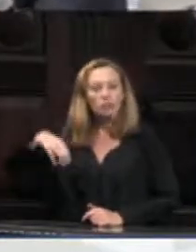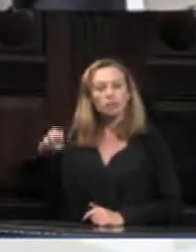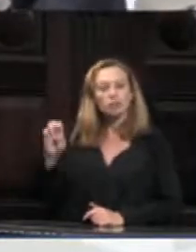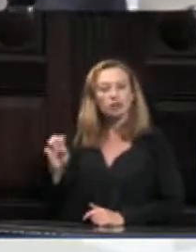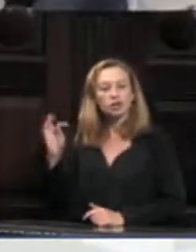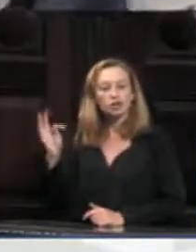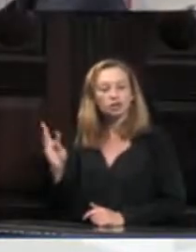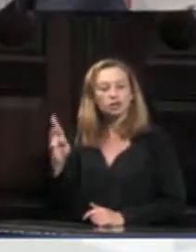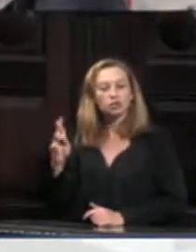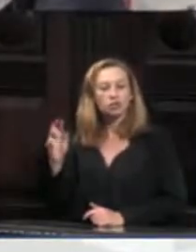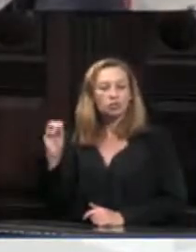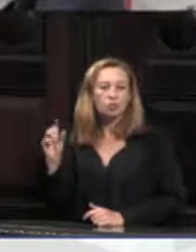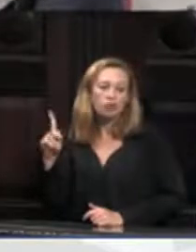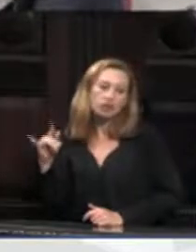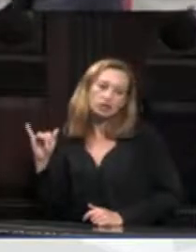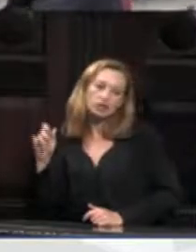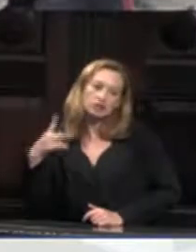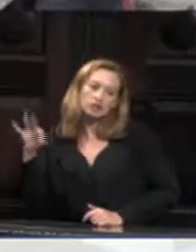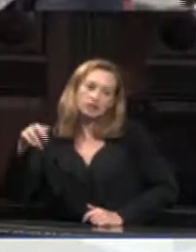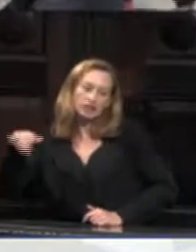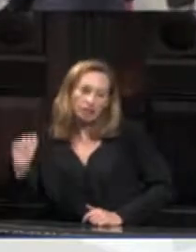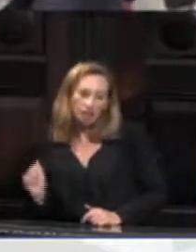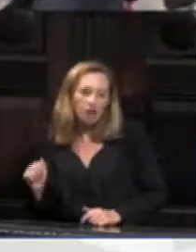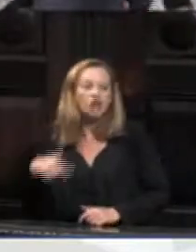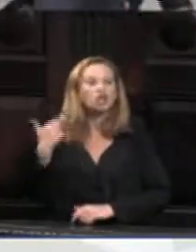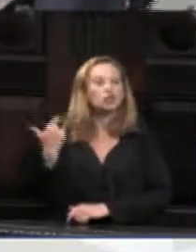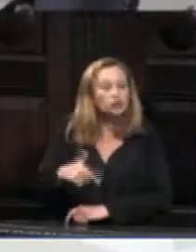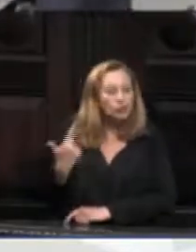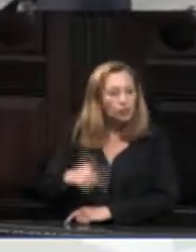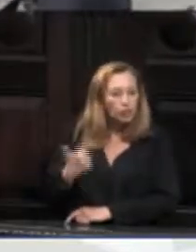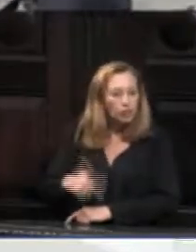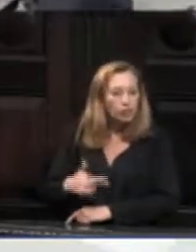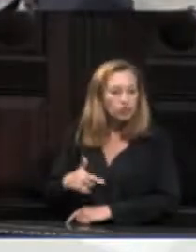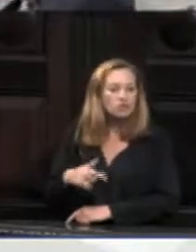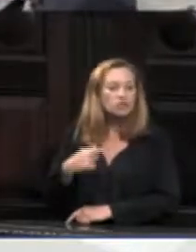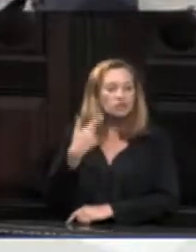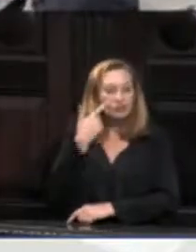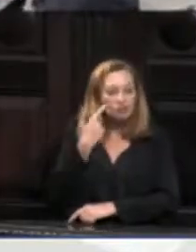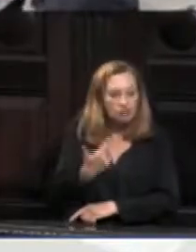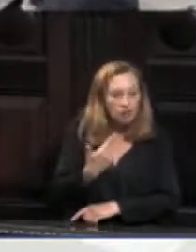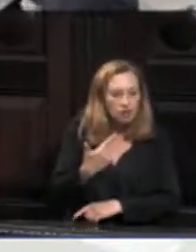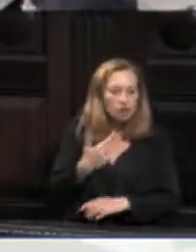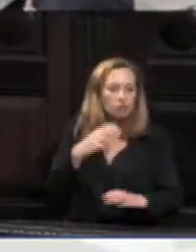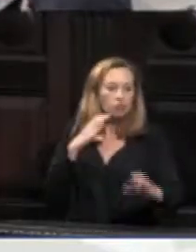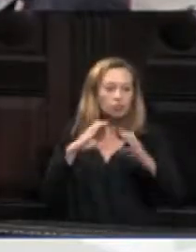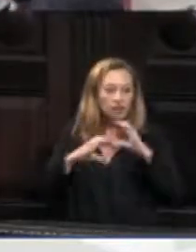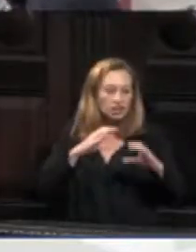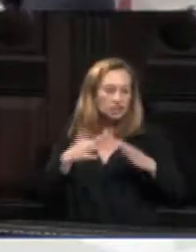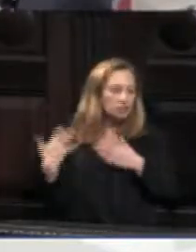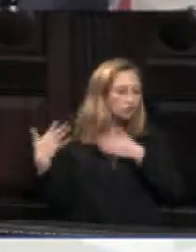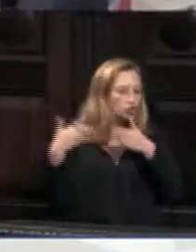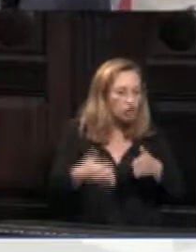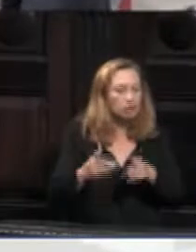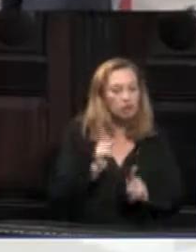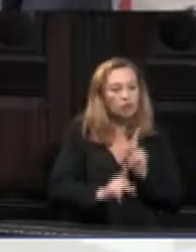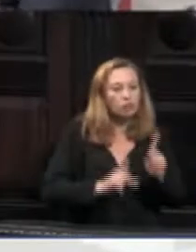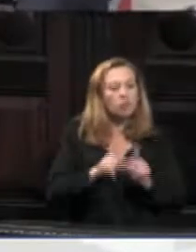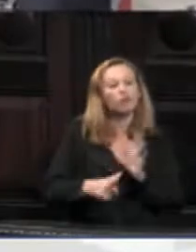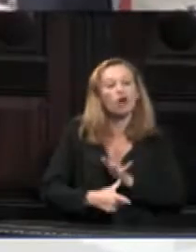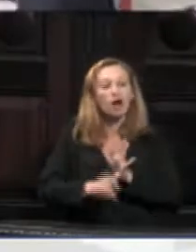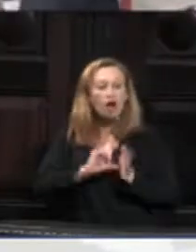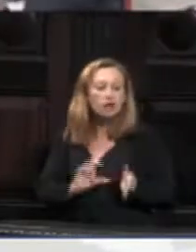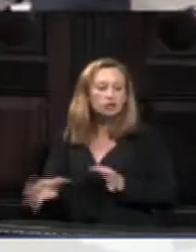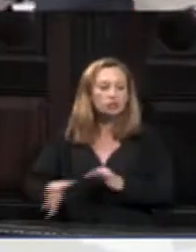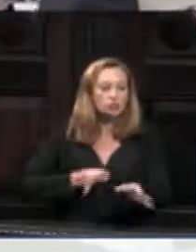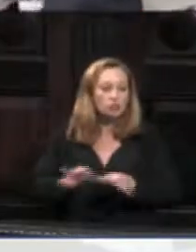Adotar mecanismo de consulta direta à população antes da implementação de